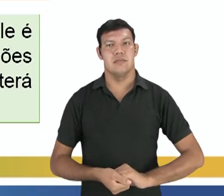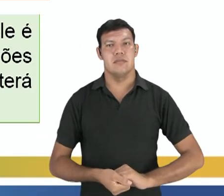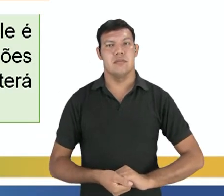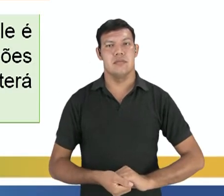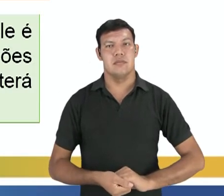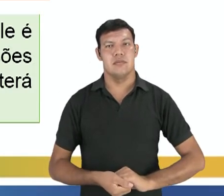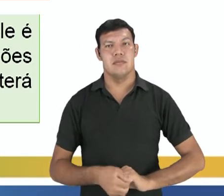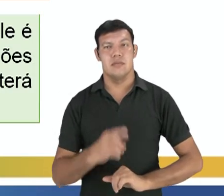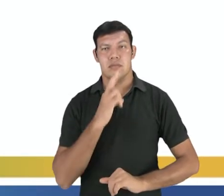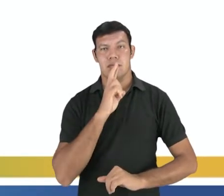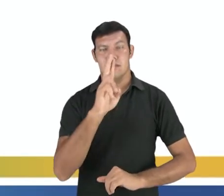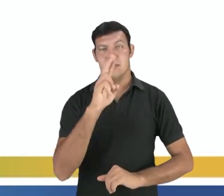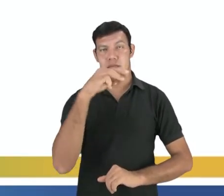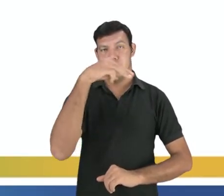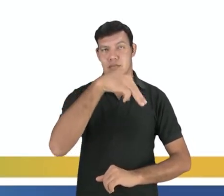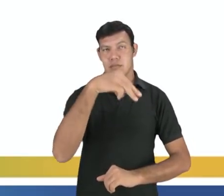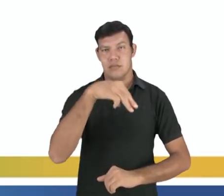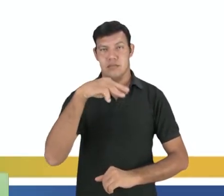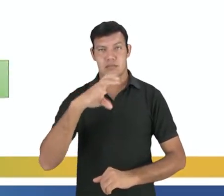terá como produto o MMC.